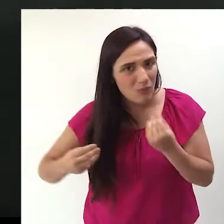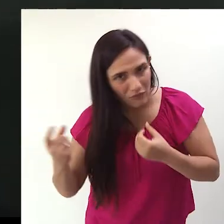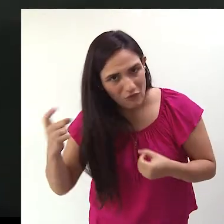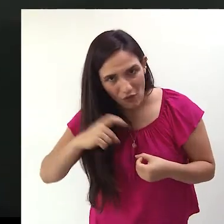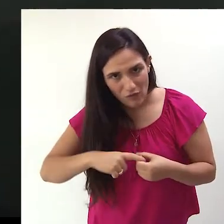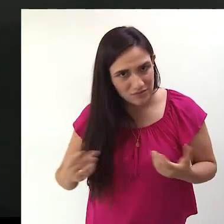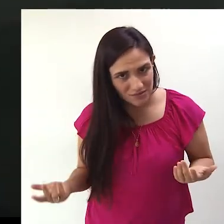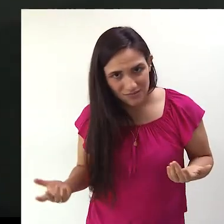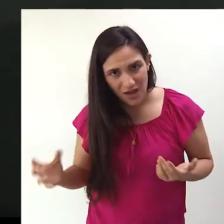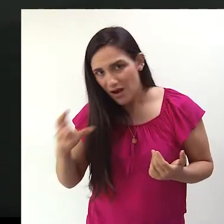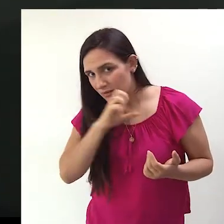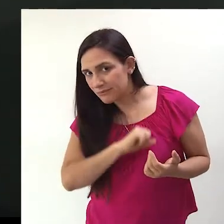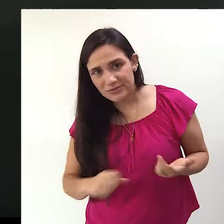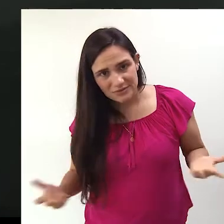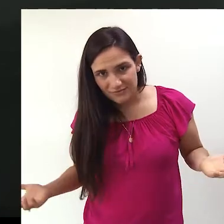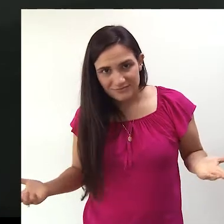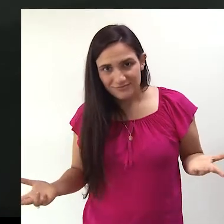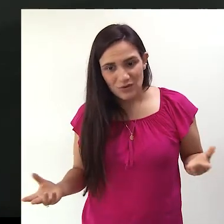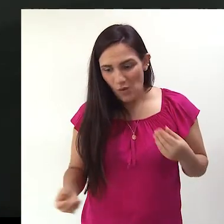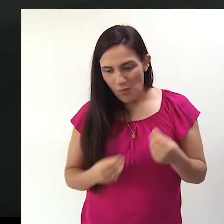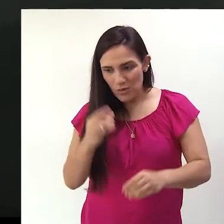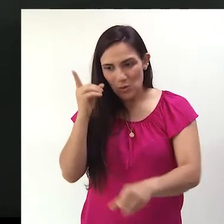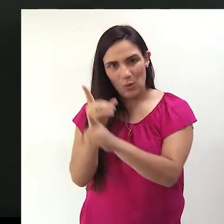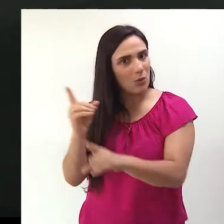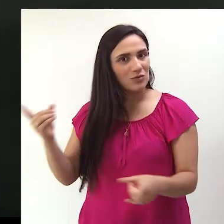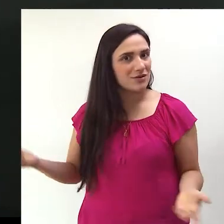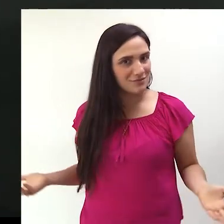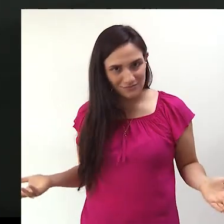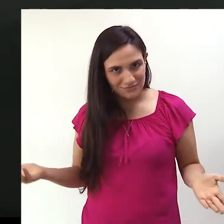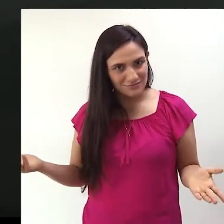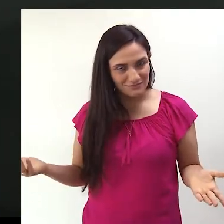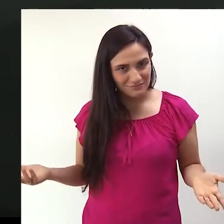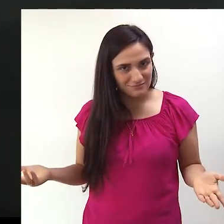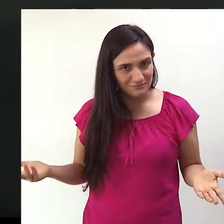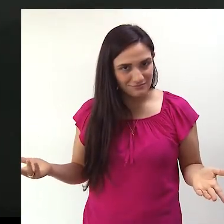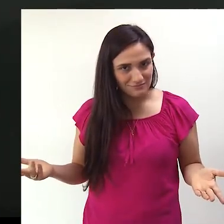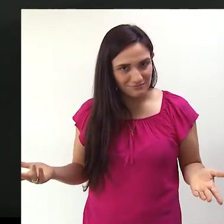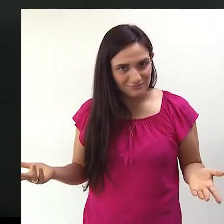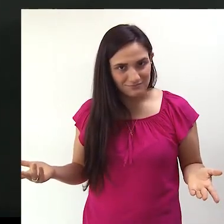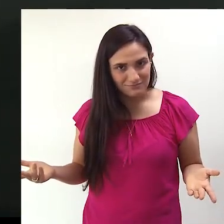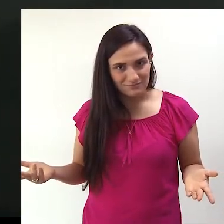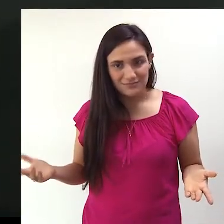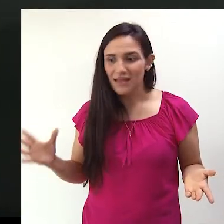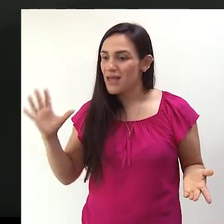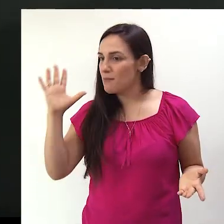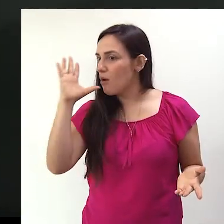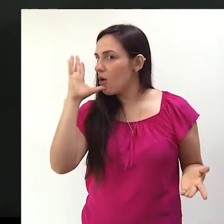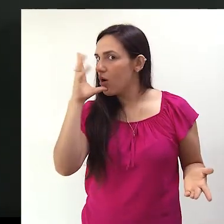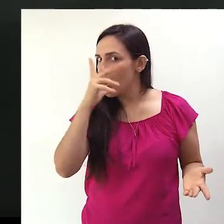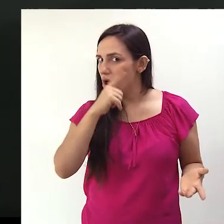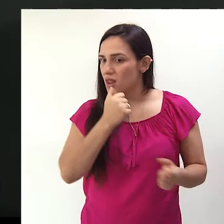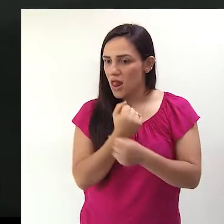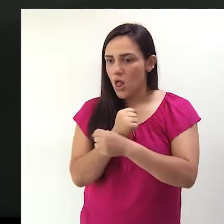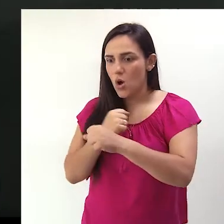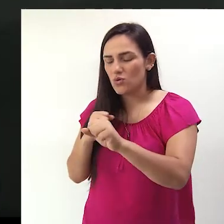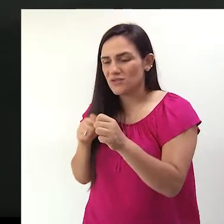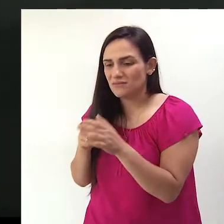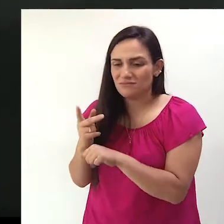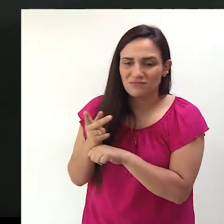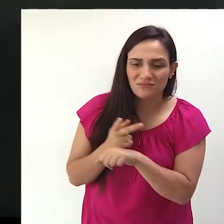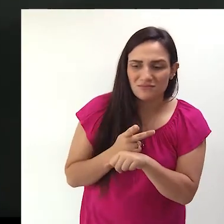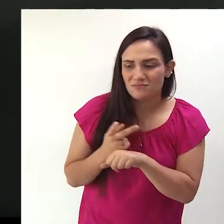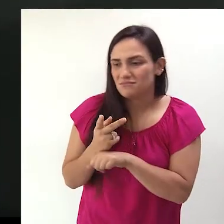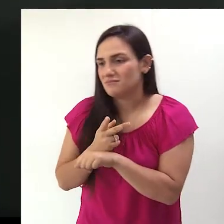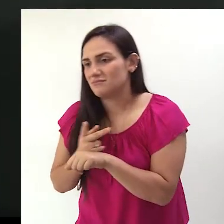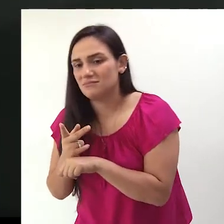é bastante complexo, e por vezes a informação não chega tão rápido como chegou, não é nem por desídio, por